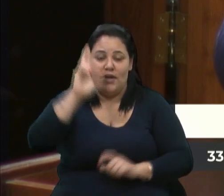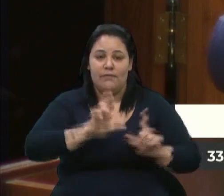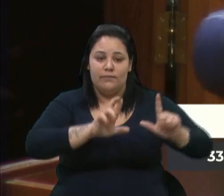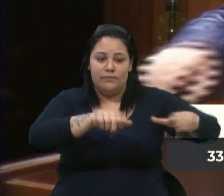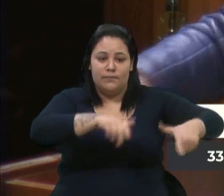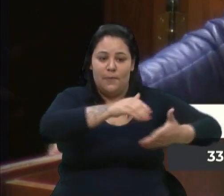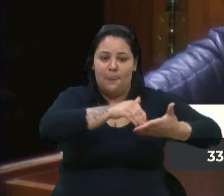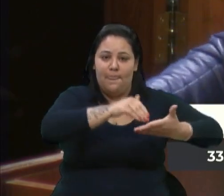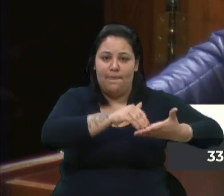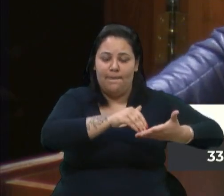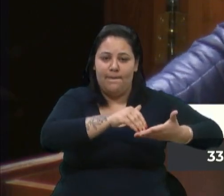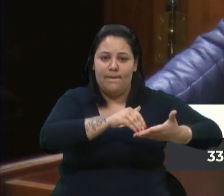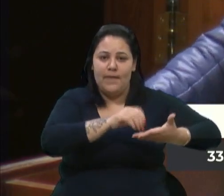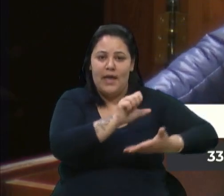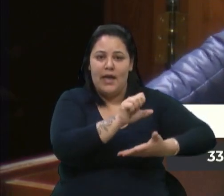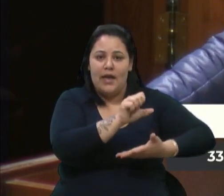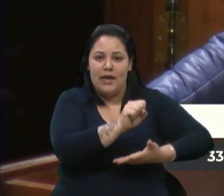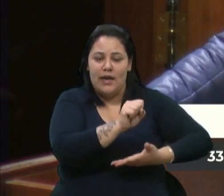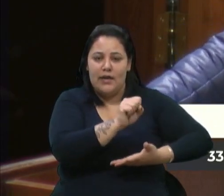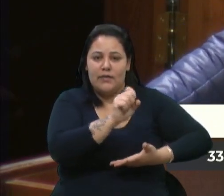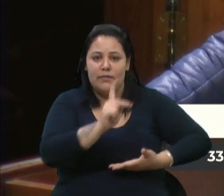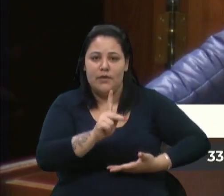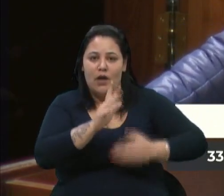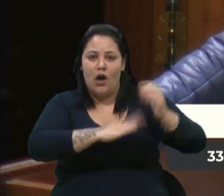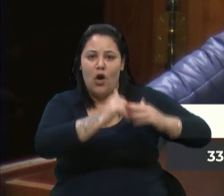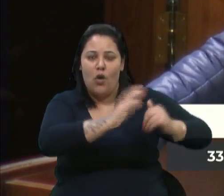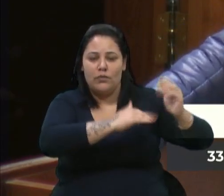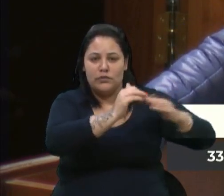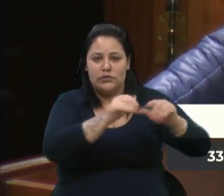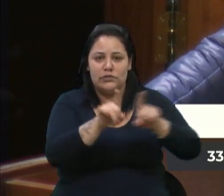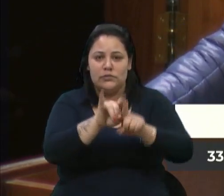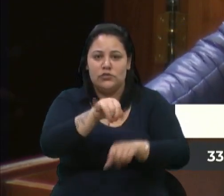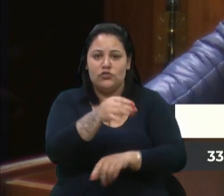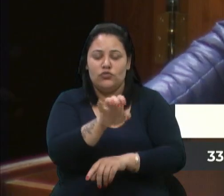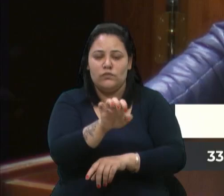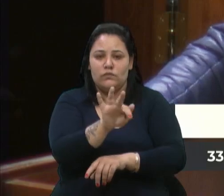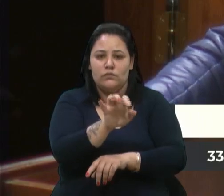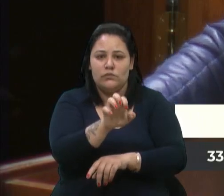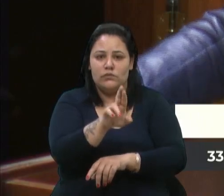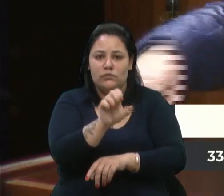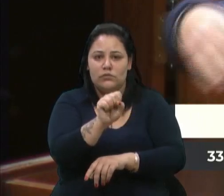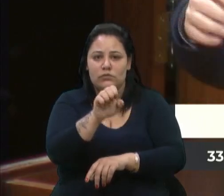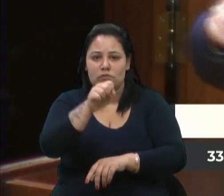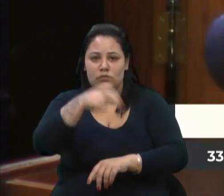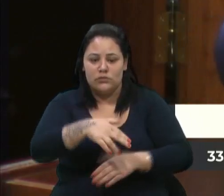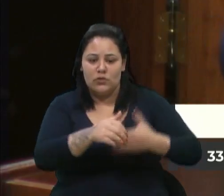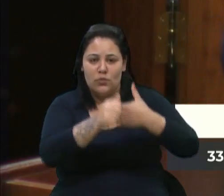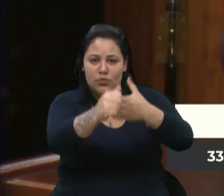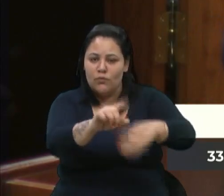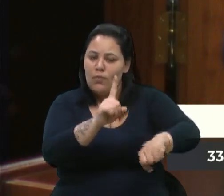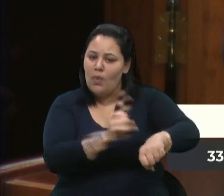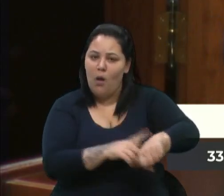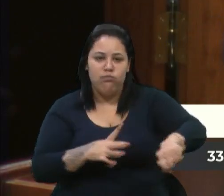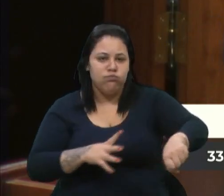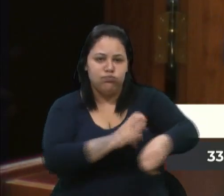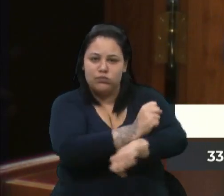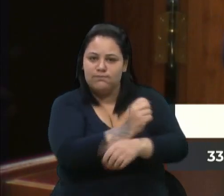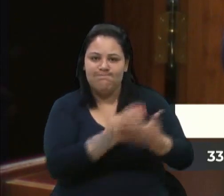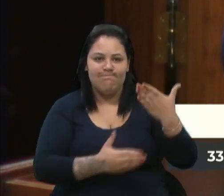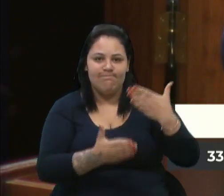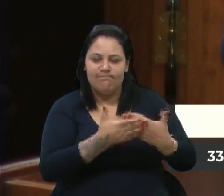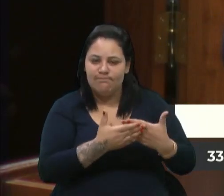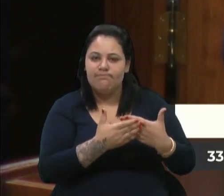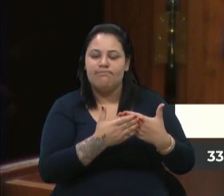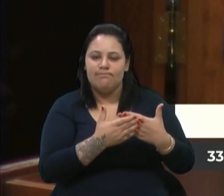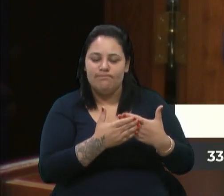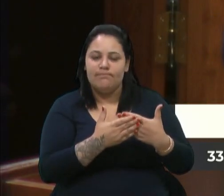da SP Obras, e o Jefferson Cordeiro, que me acompanhou o tempo inteiro, em todas as reuniões, porque o que